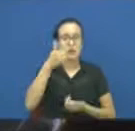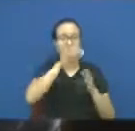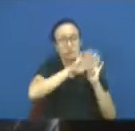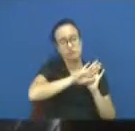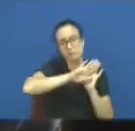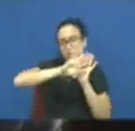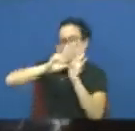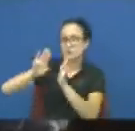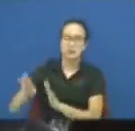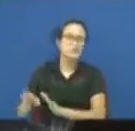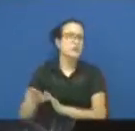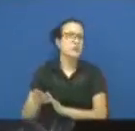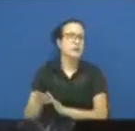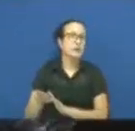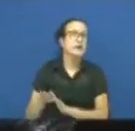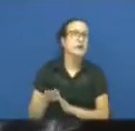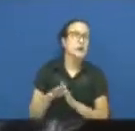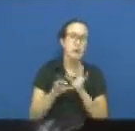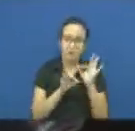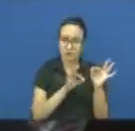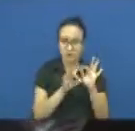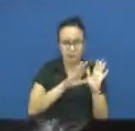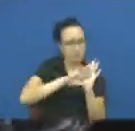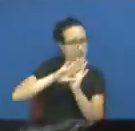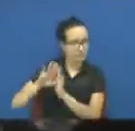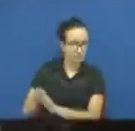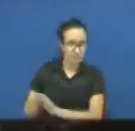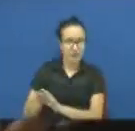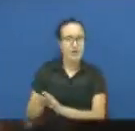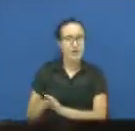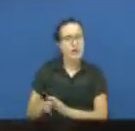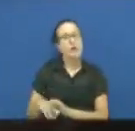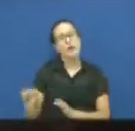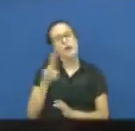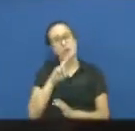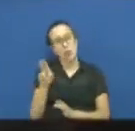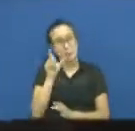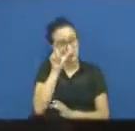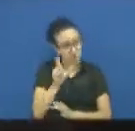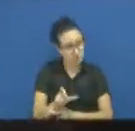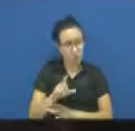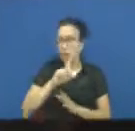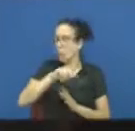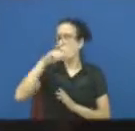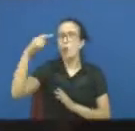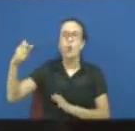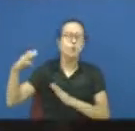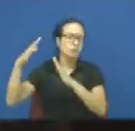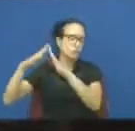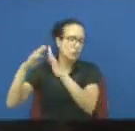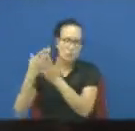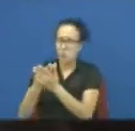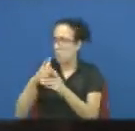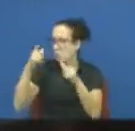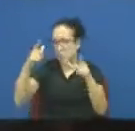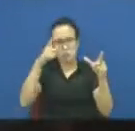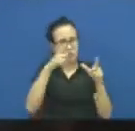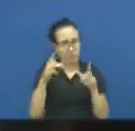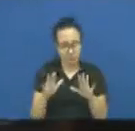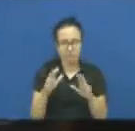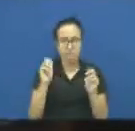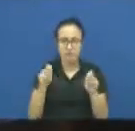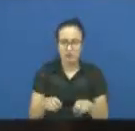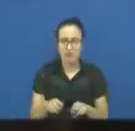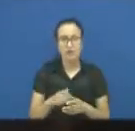homenageado seria naquela escola, nós vamos procurar uma outra escola, uma outra situação. Então, realmente quero complacência, o entendimento de